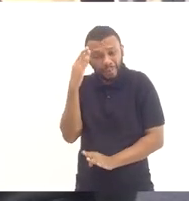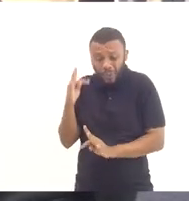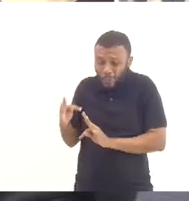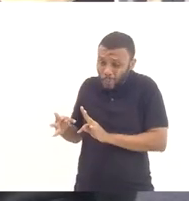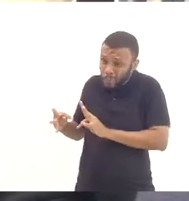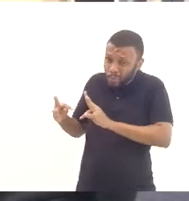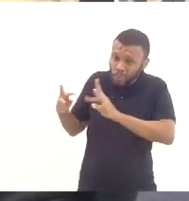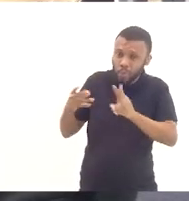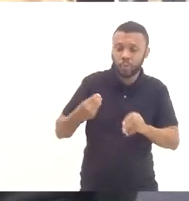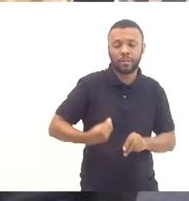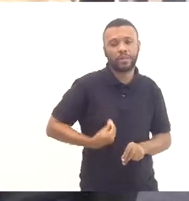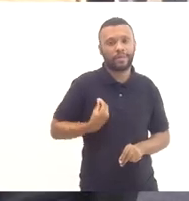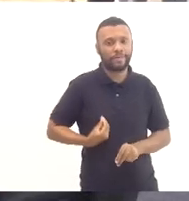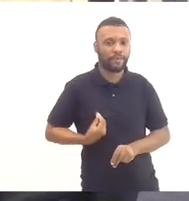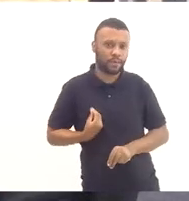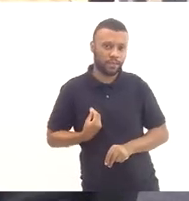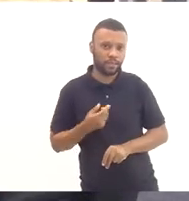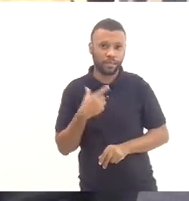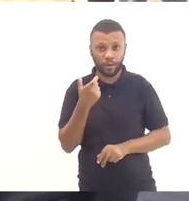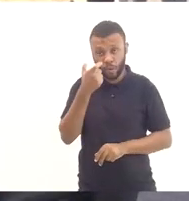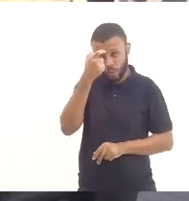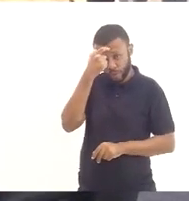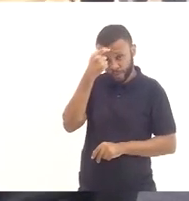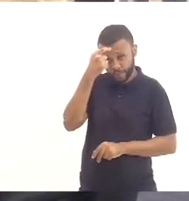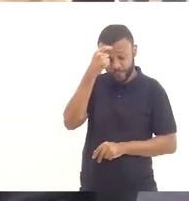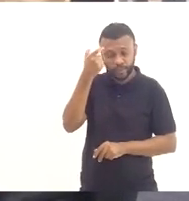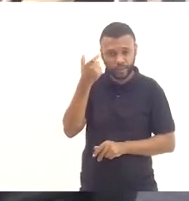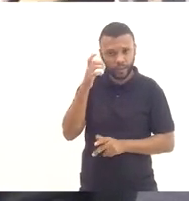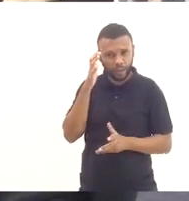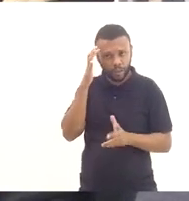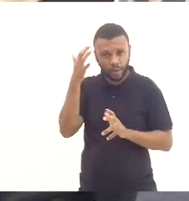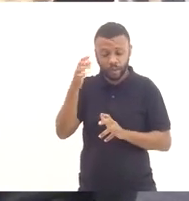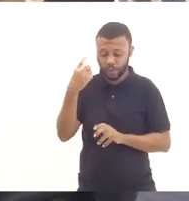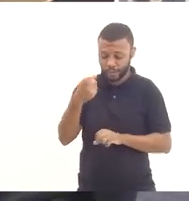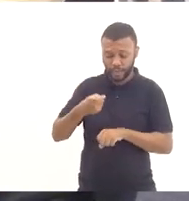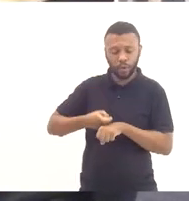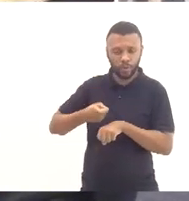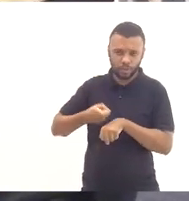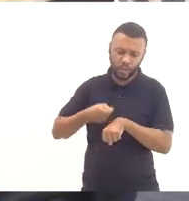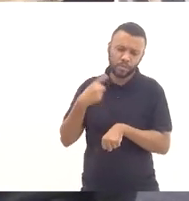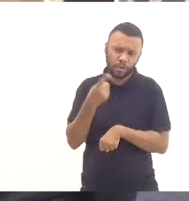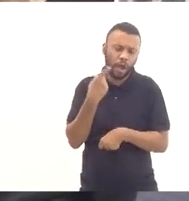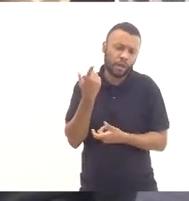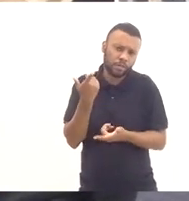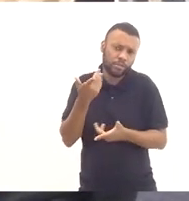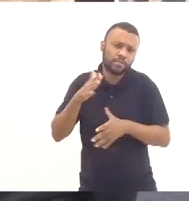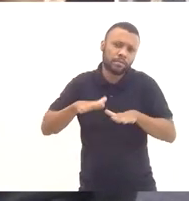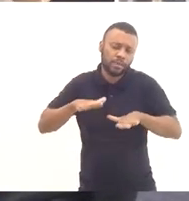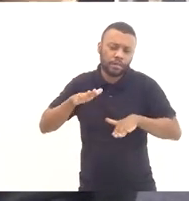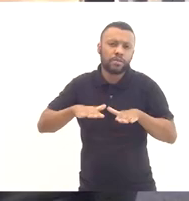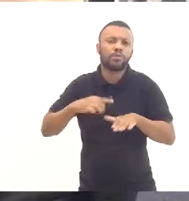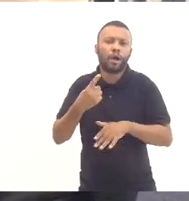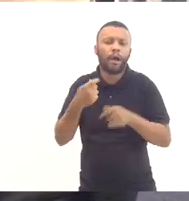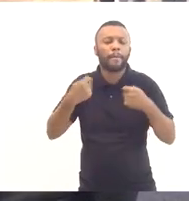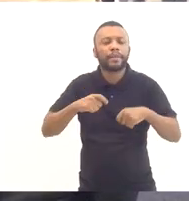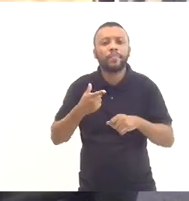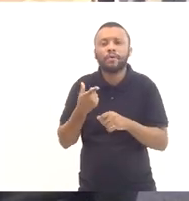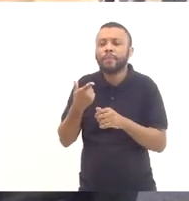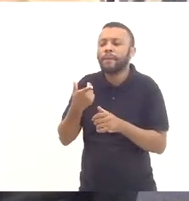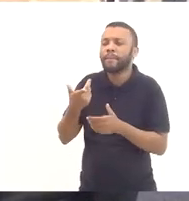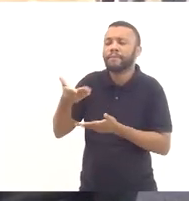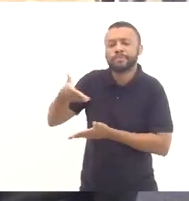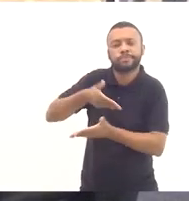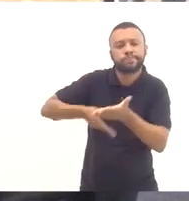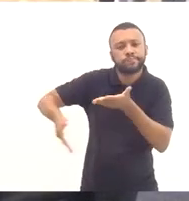então nós temos que nos conscientizar dessa condição né da nossa ignorância para muitas coisas e procurar e eu vi o outro